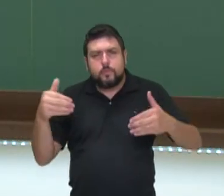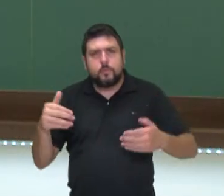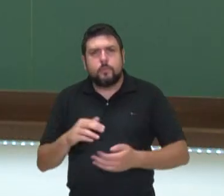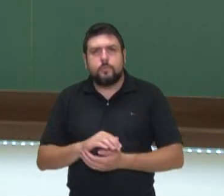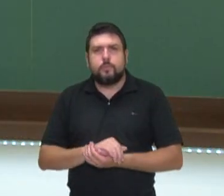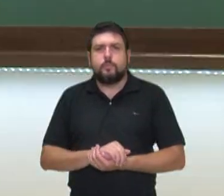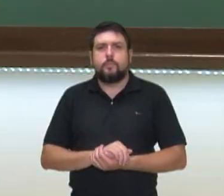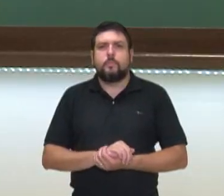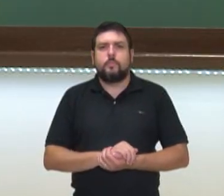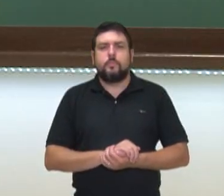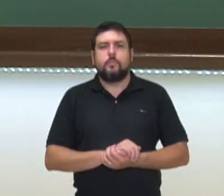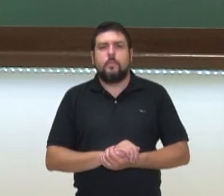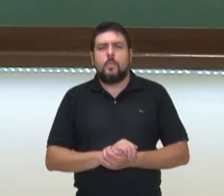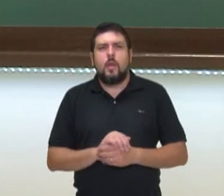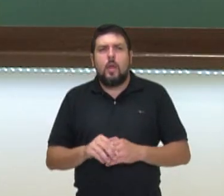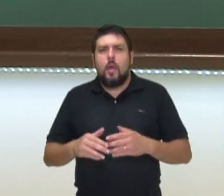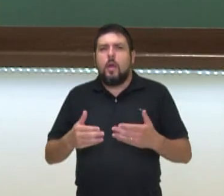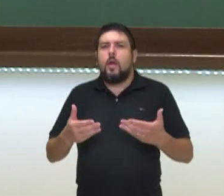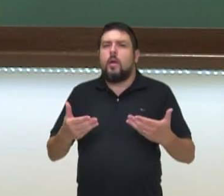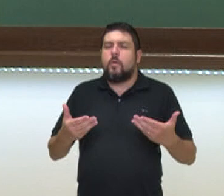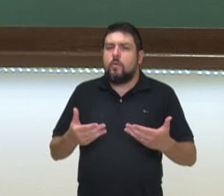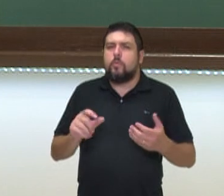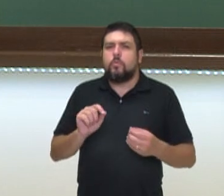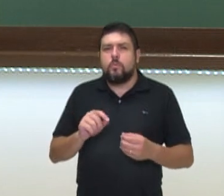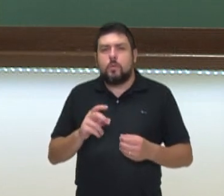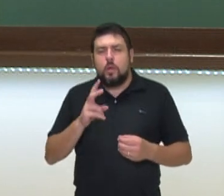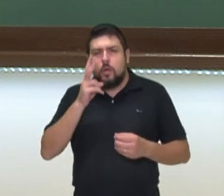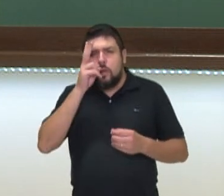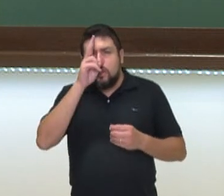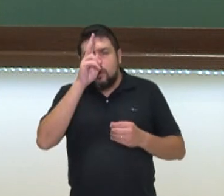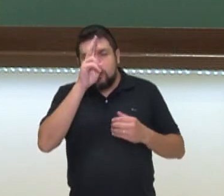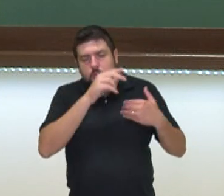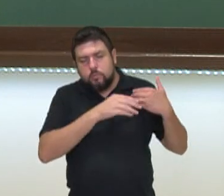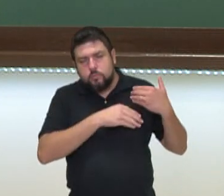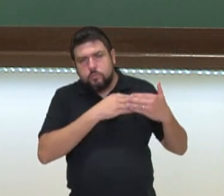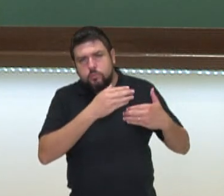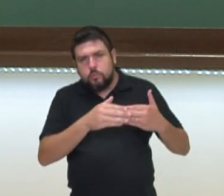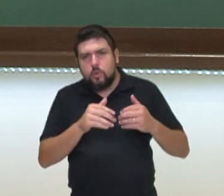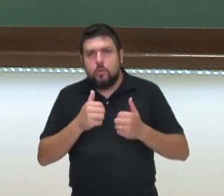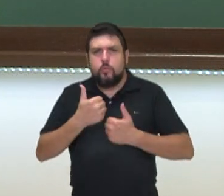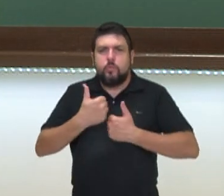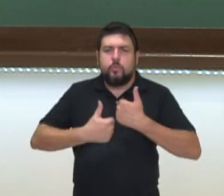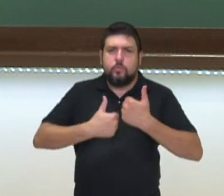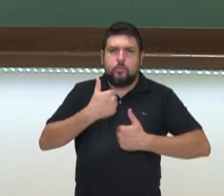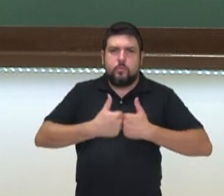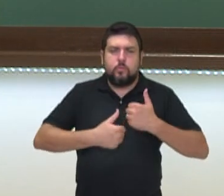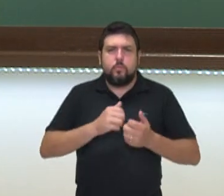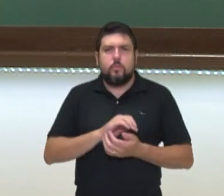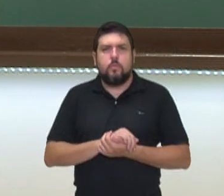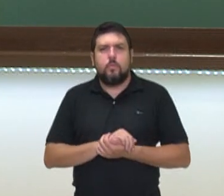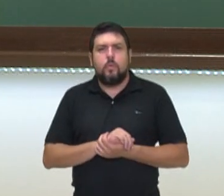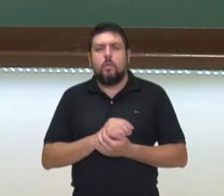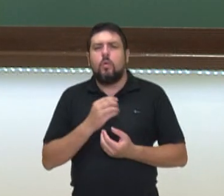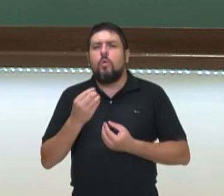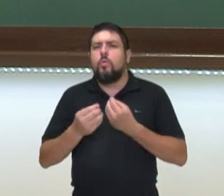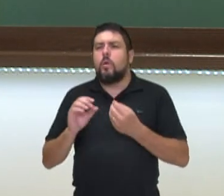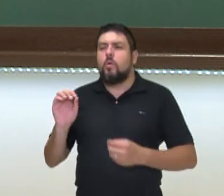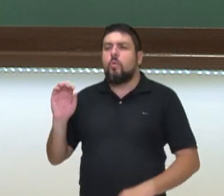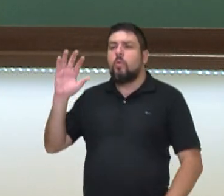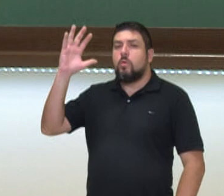Agora, vamos lá falar um pouquinho sobre a história do futebol, né? Como que aconteceu lá na China,